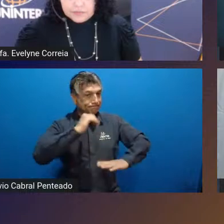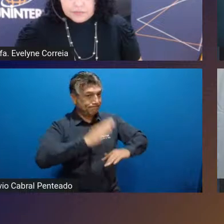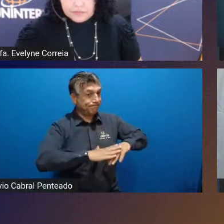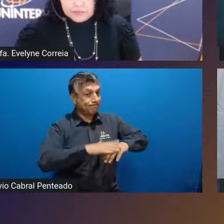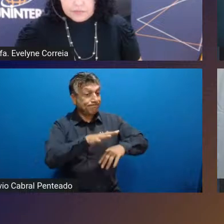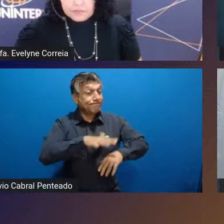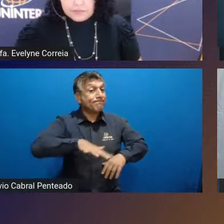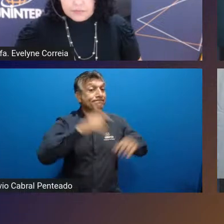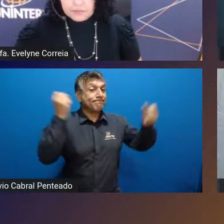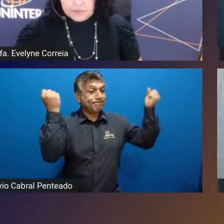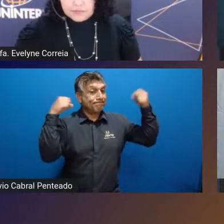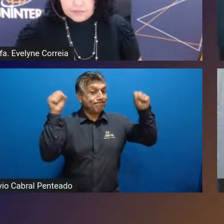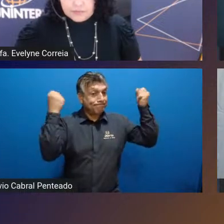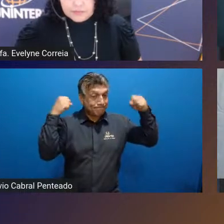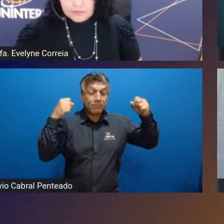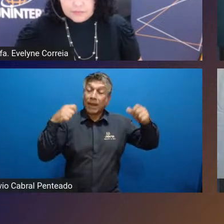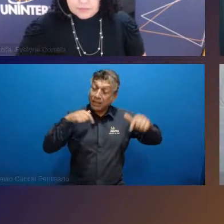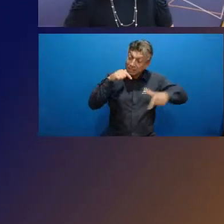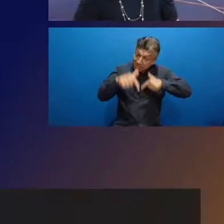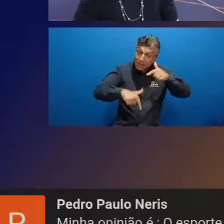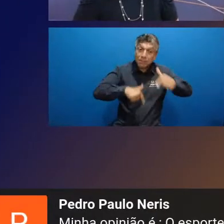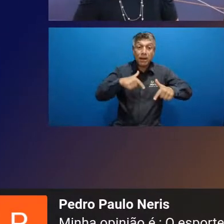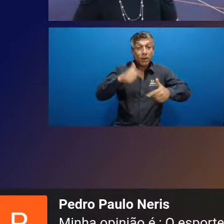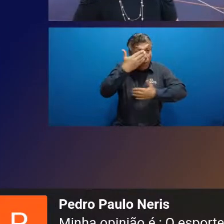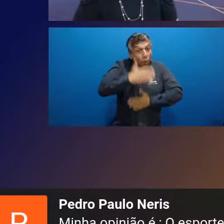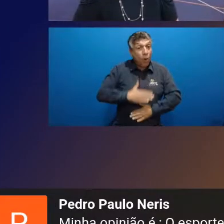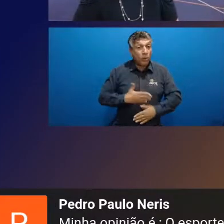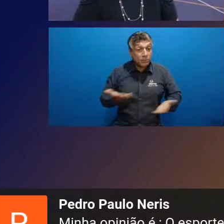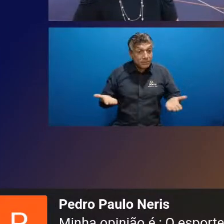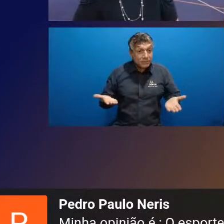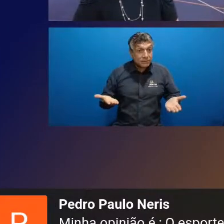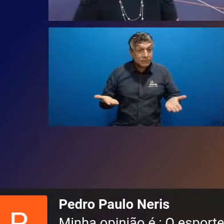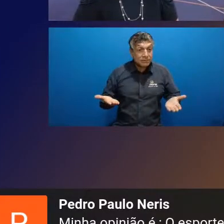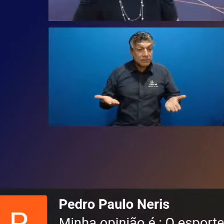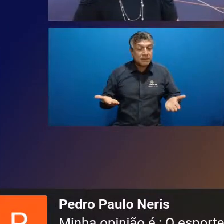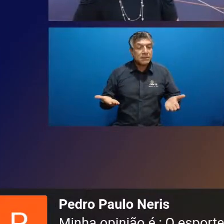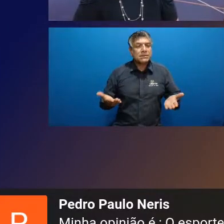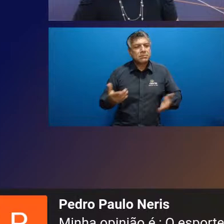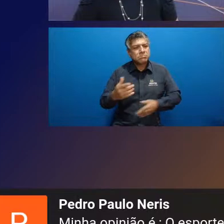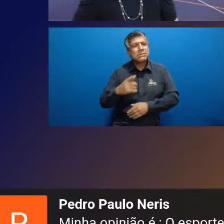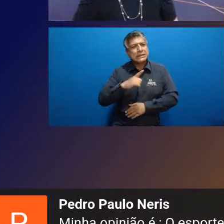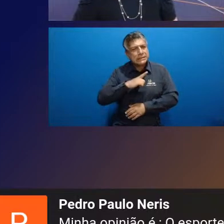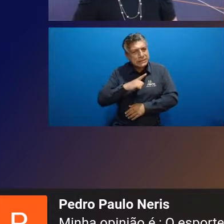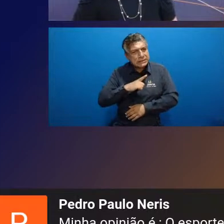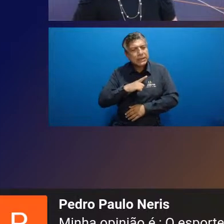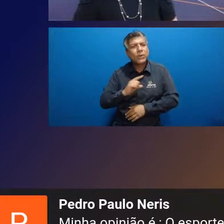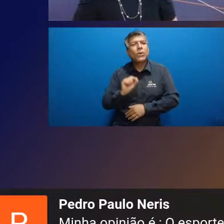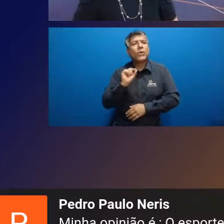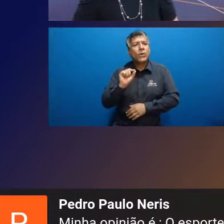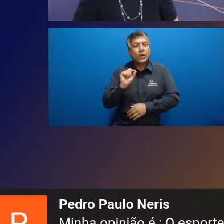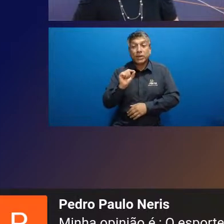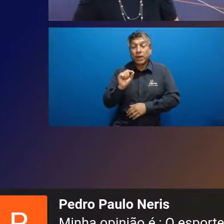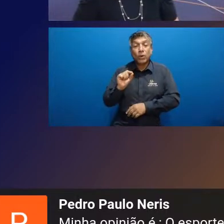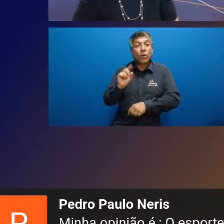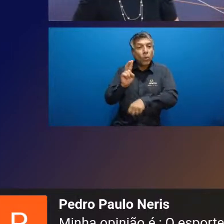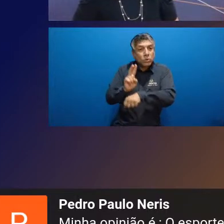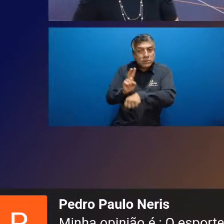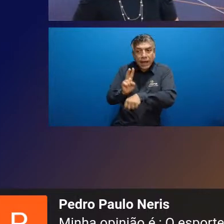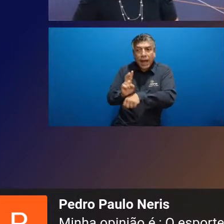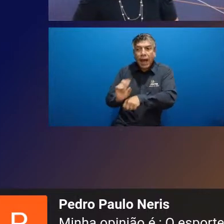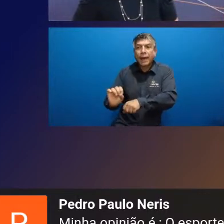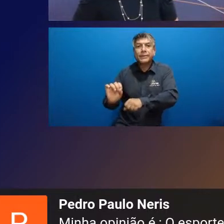da educação física, nós trabalhamos com o corpo, né? Então, a gente tem que lidar com essas